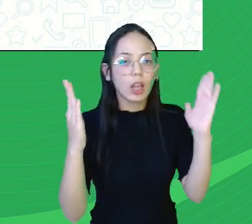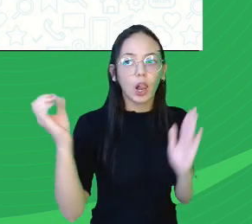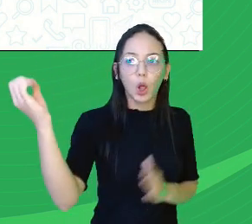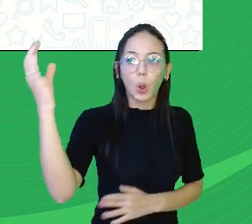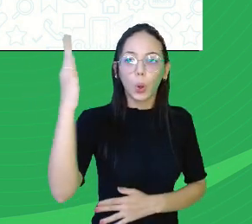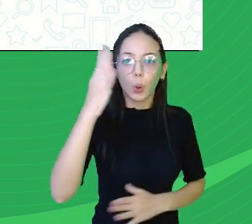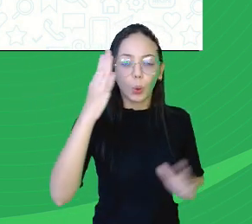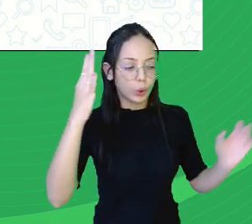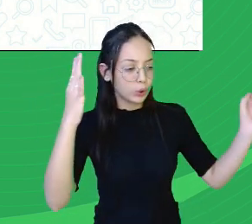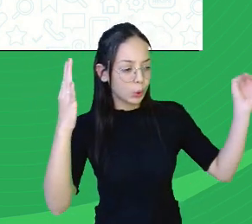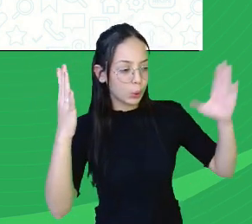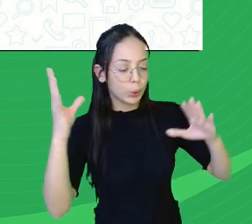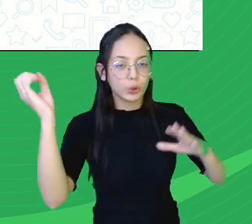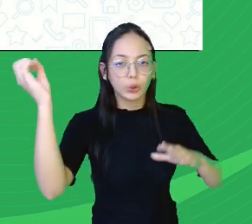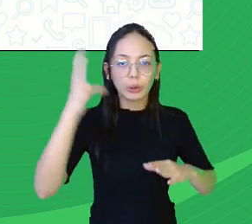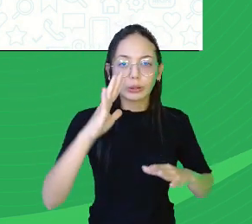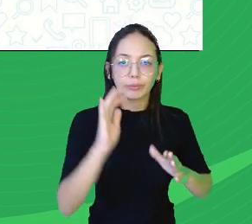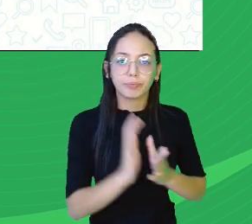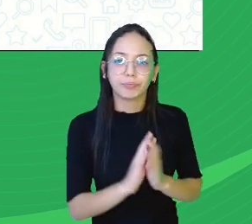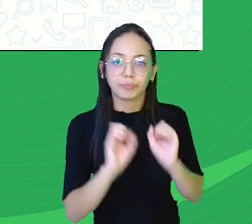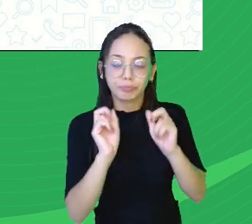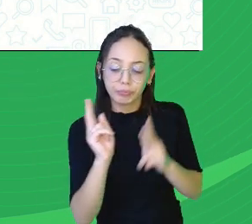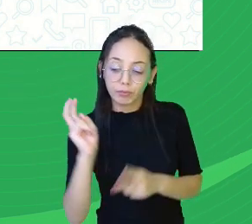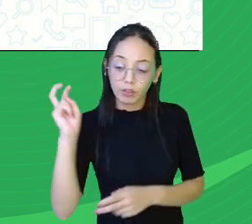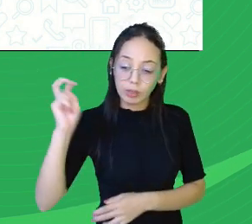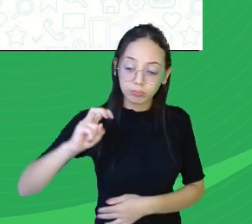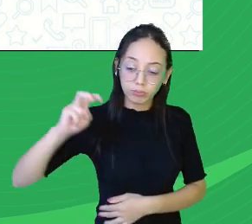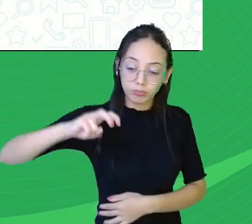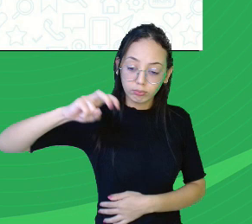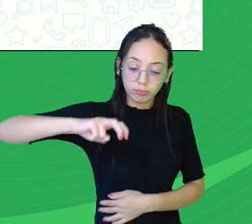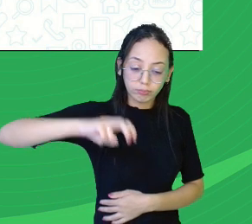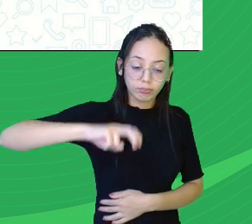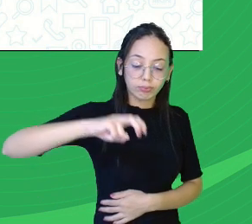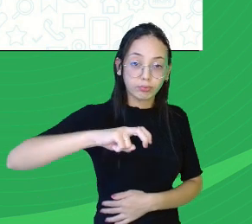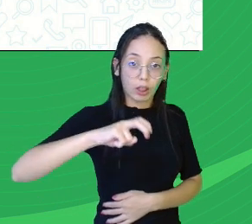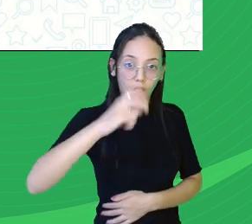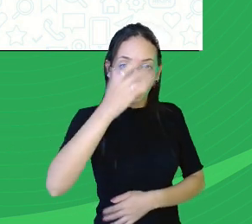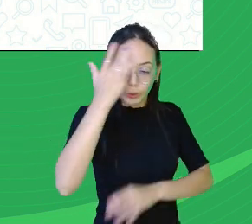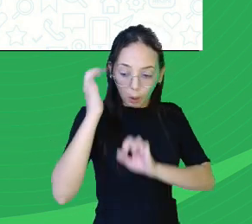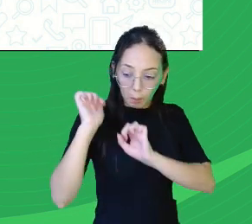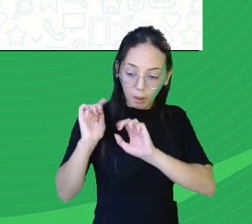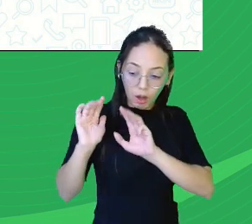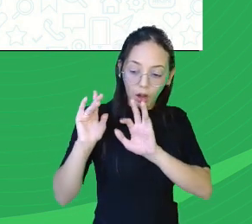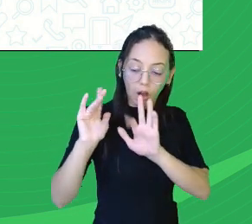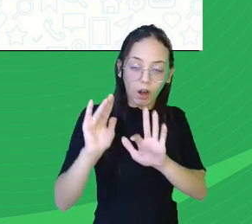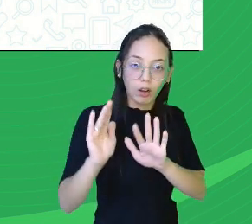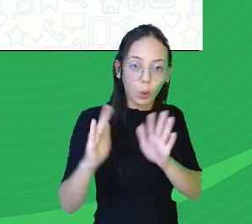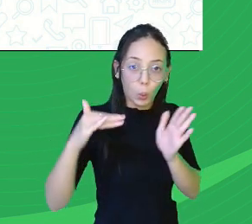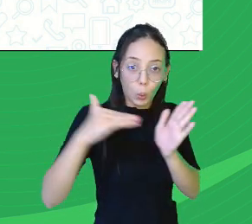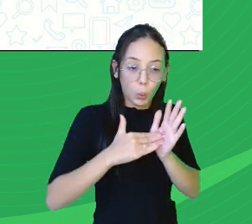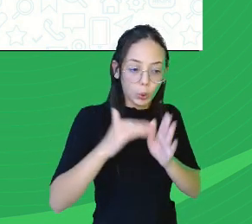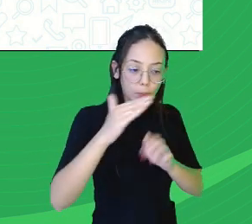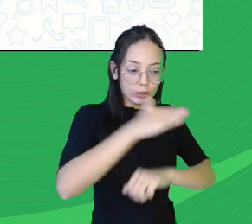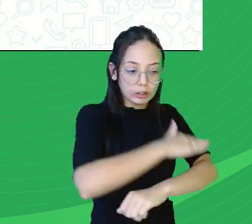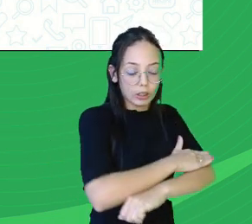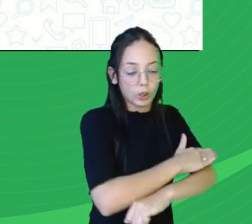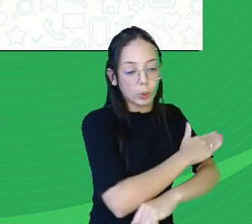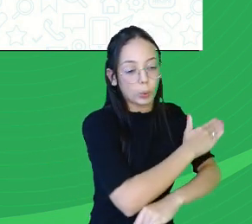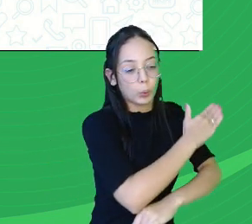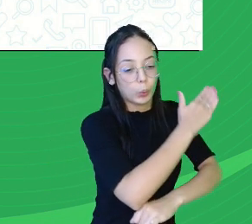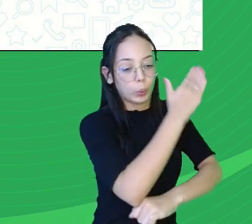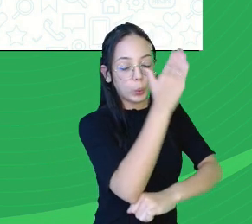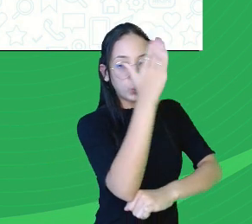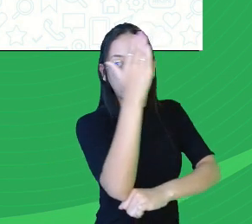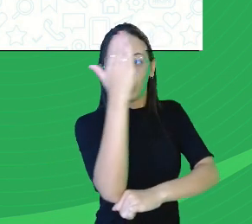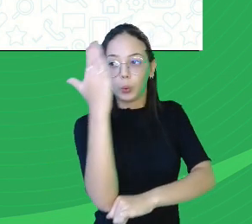mais claro. E quando ela foi descendo e todos eles atrás, quando ela abriu a última janela que chegou no